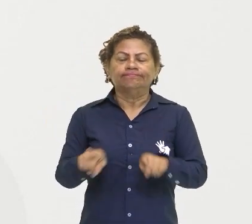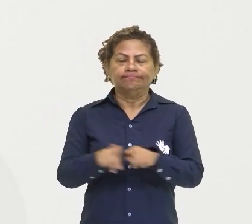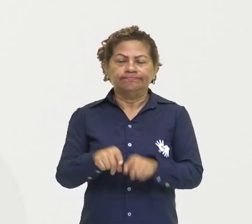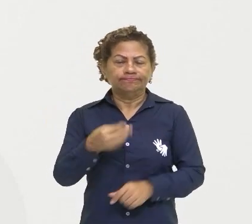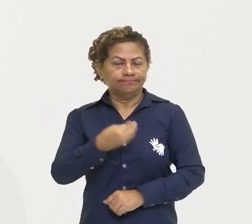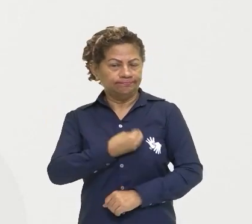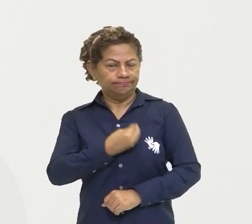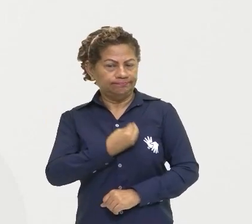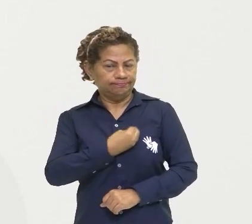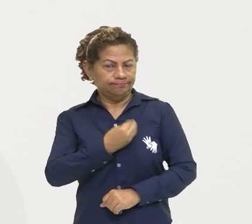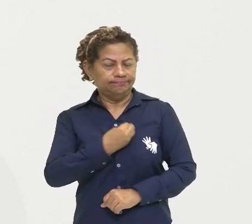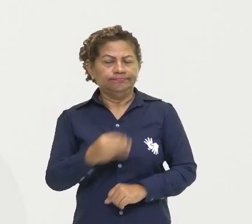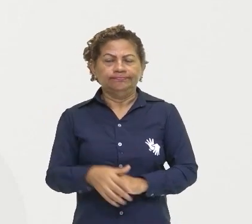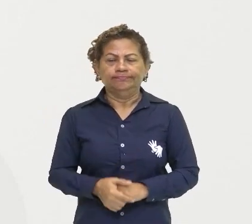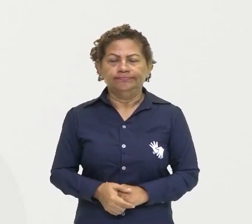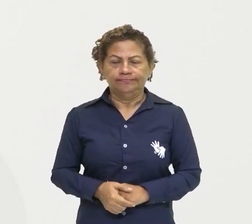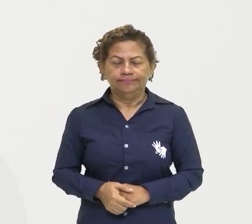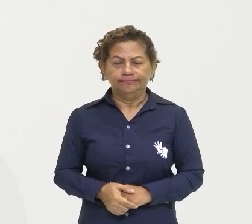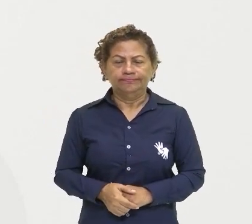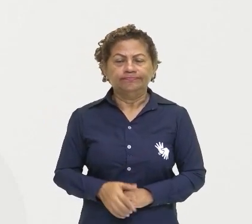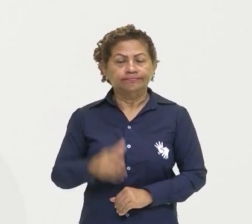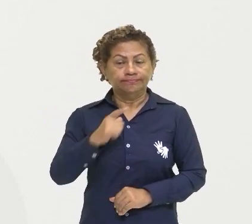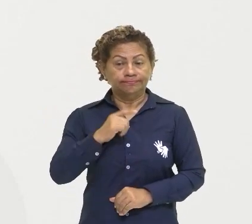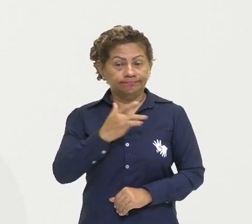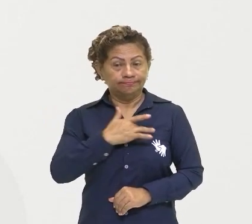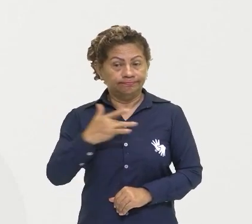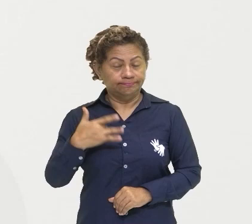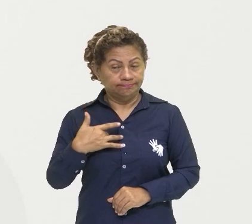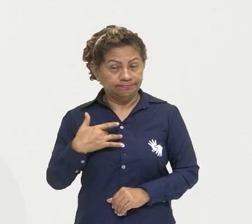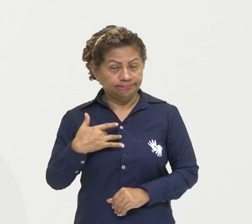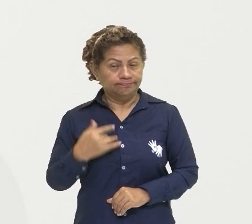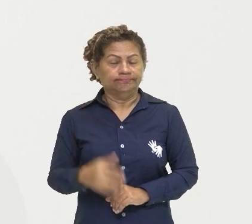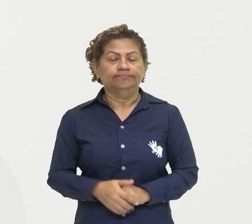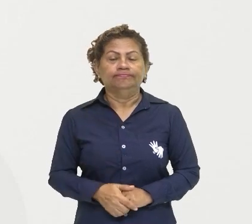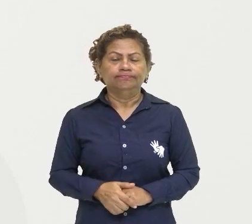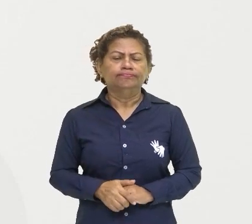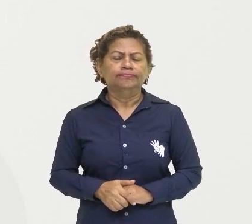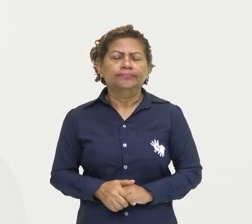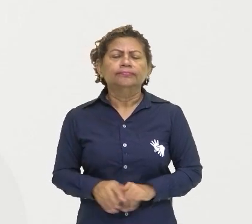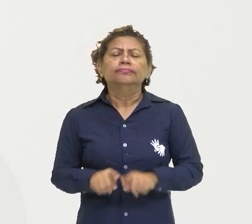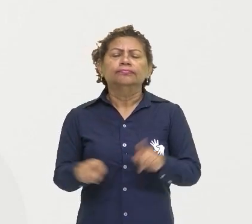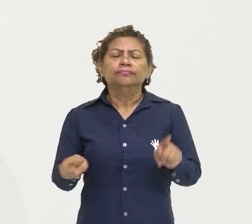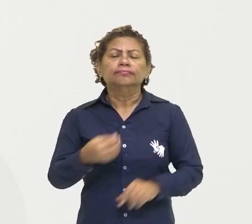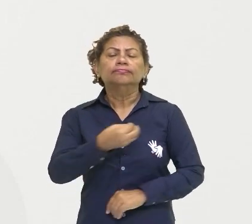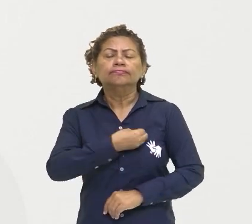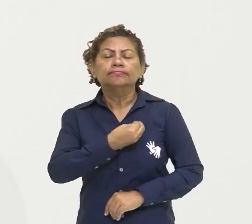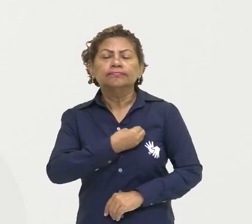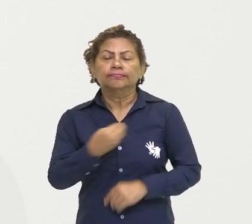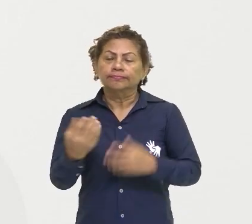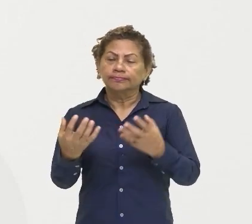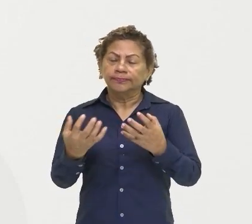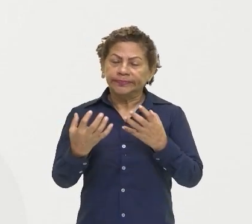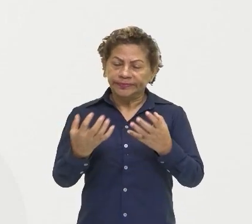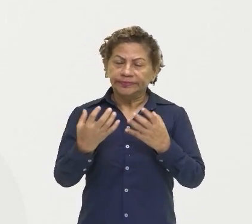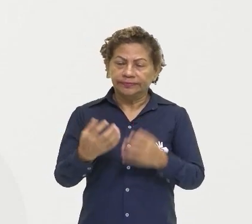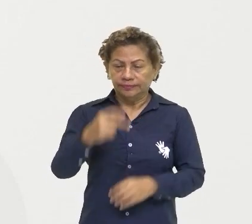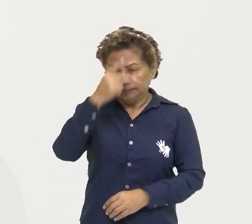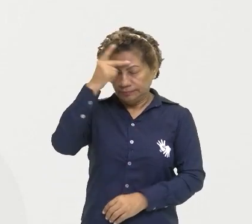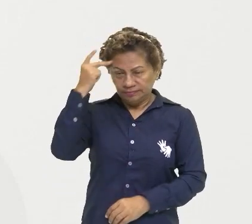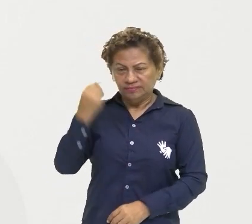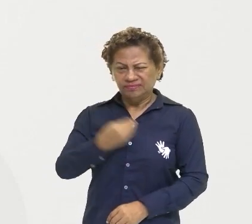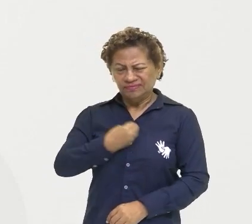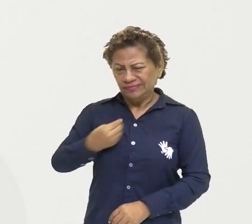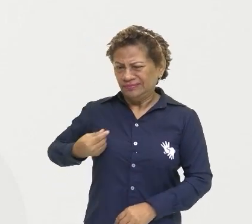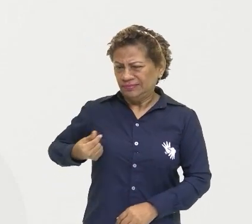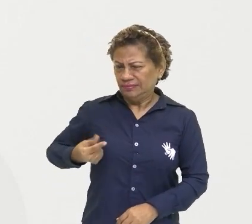E aí a gente inclui, por exemplo, o acesso à saúde. A expectativa de vida nada mais é do que o quanto se espera que uma pessoa viva ao